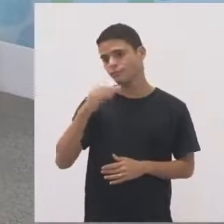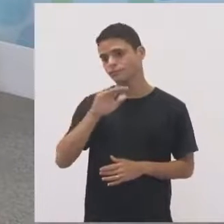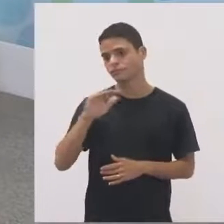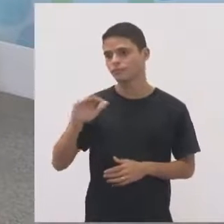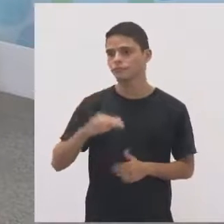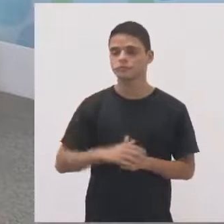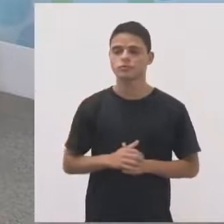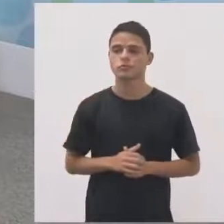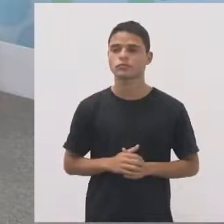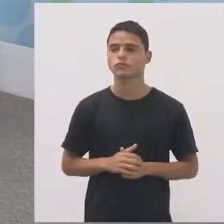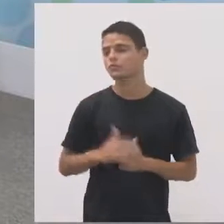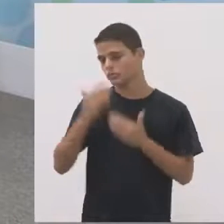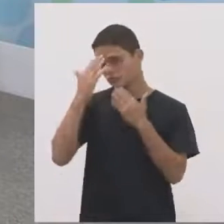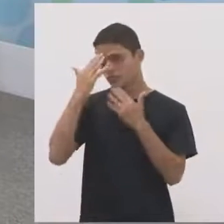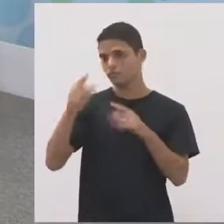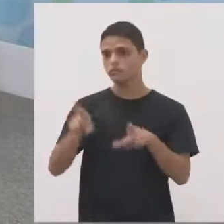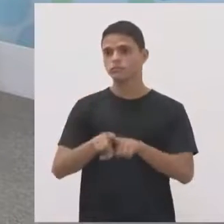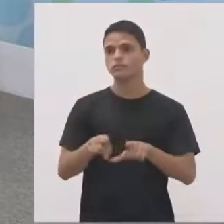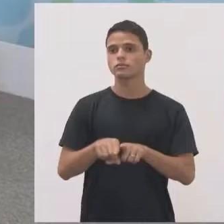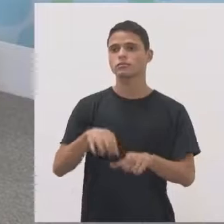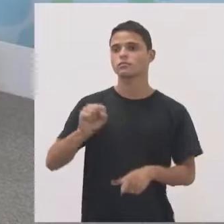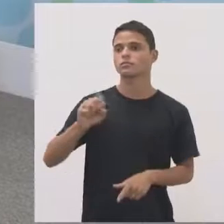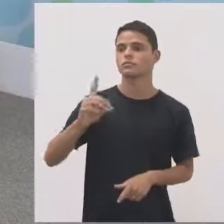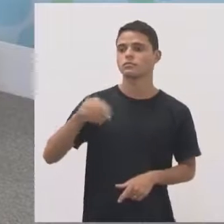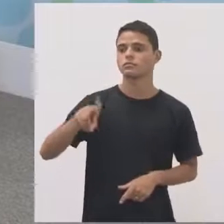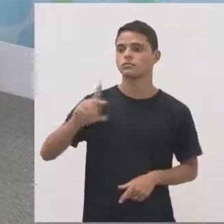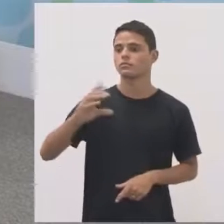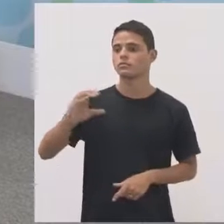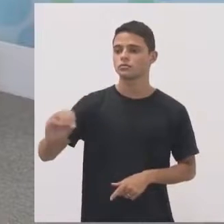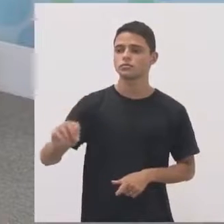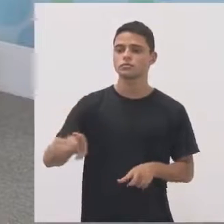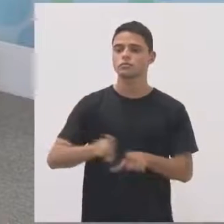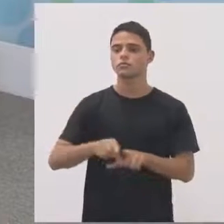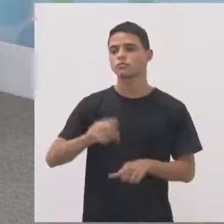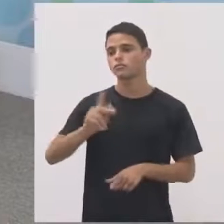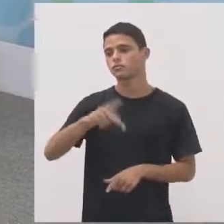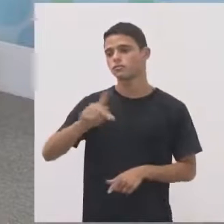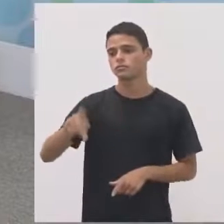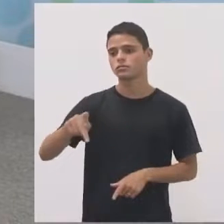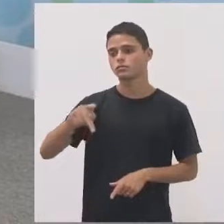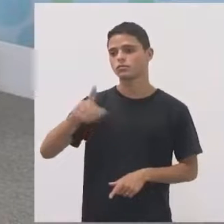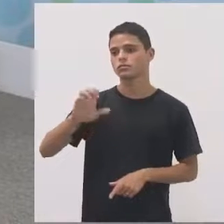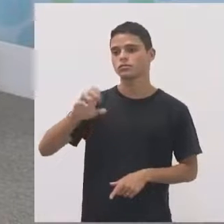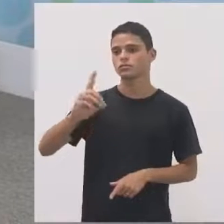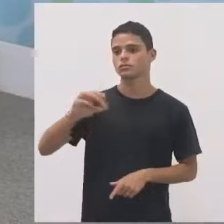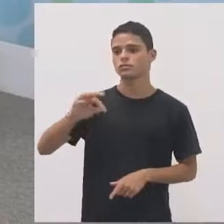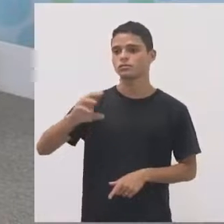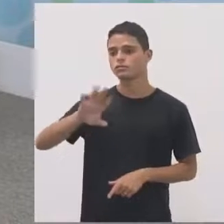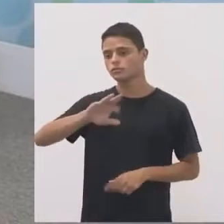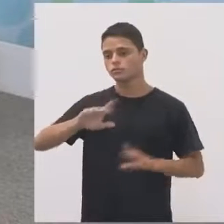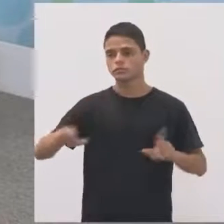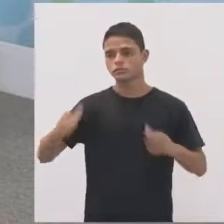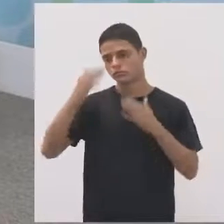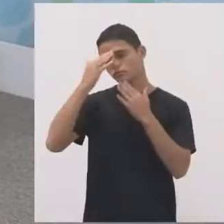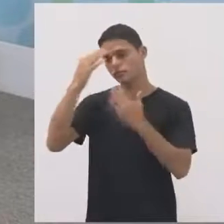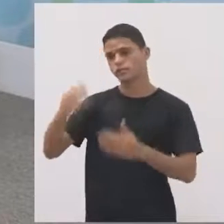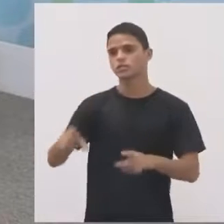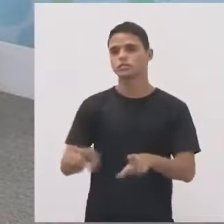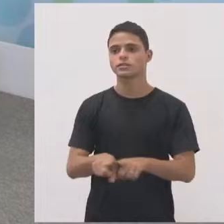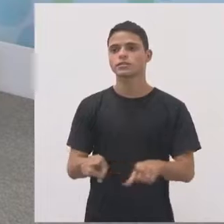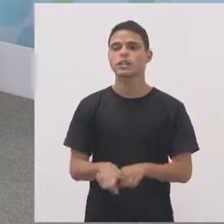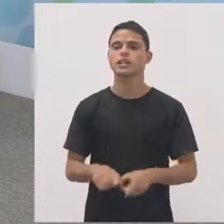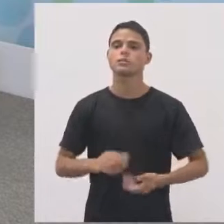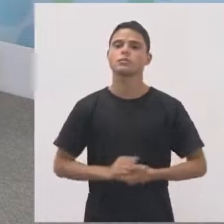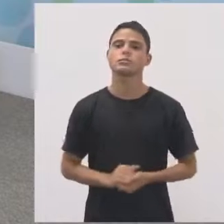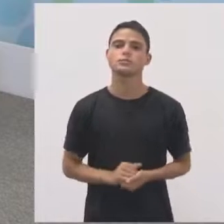tá bom? Agradecer ao pessoal da Seduc, né, o pessoal da DETEC, o Luca, o Paulo, a Fernanda, a Ana, todo o